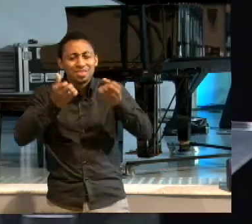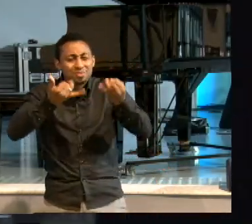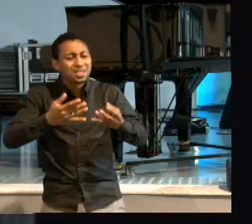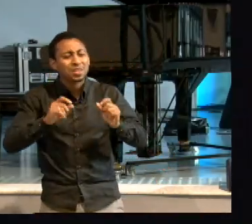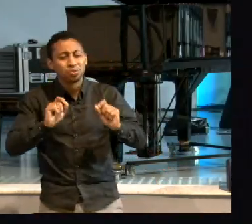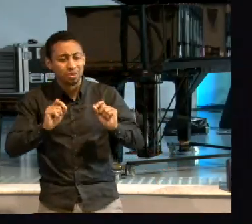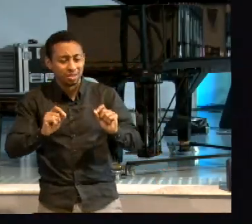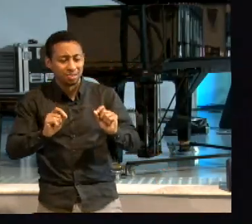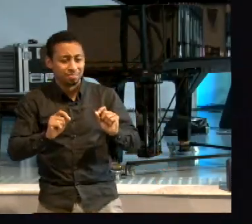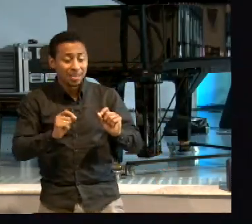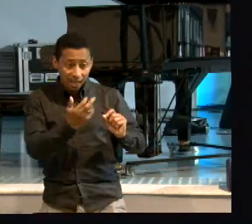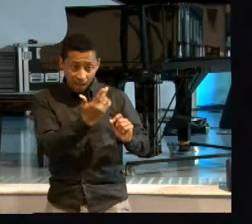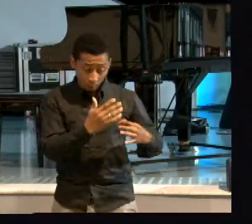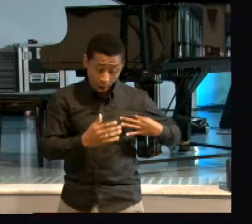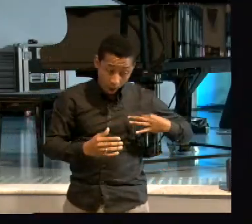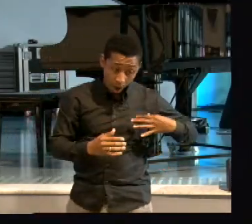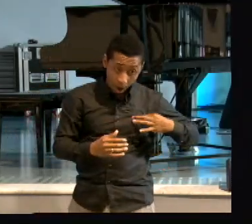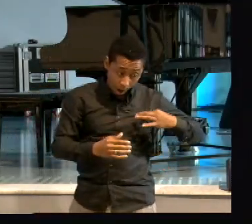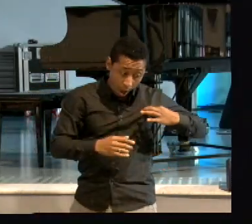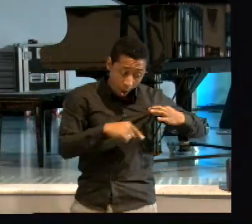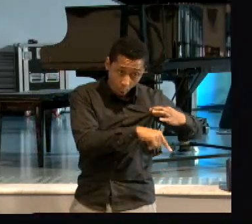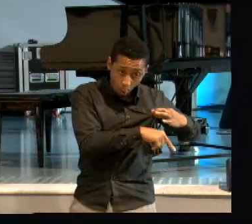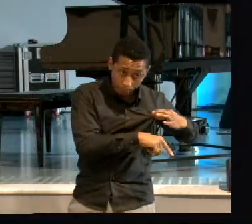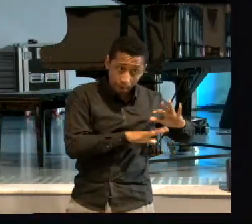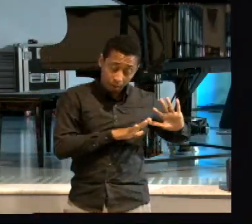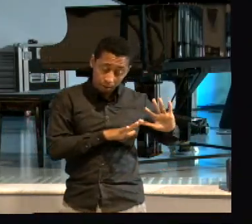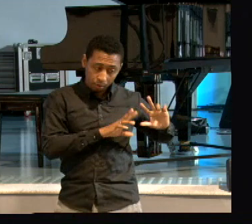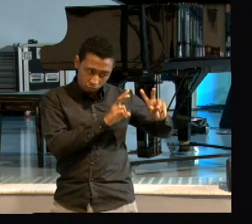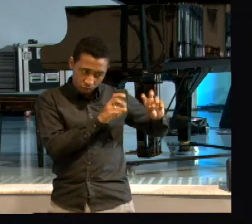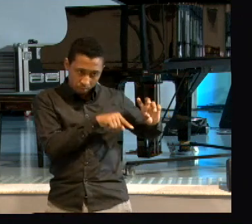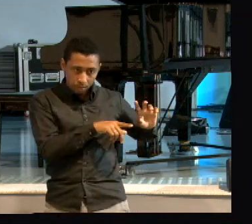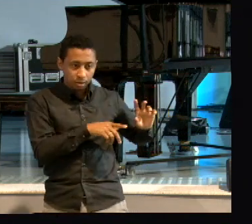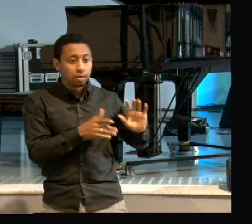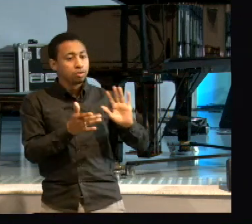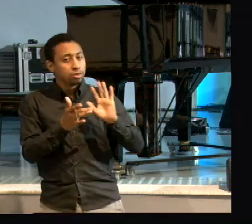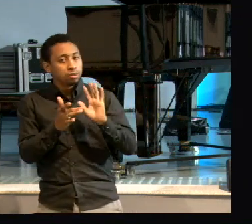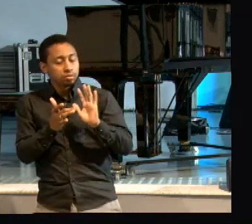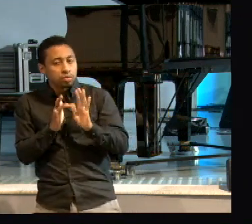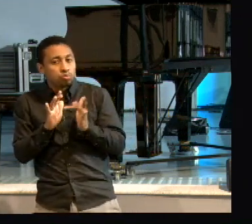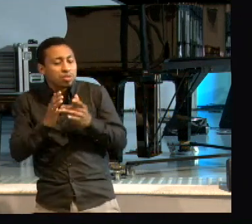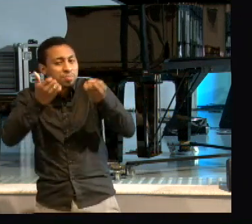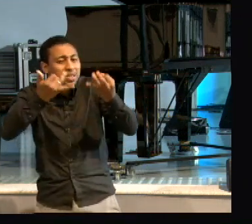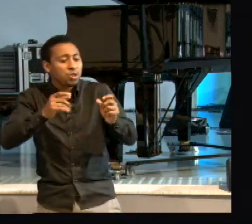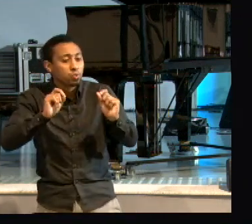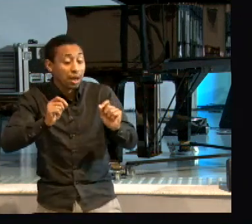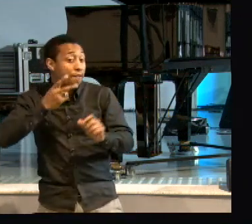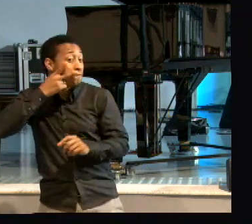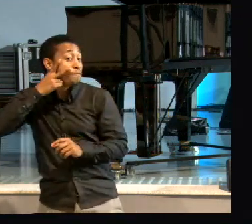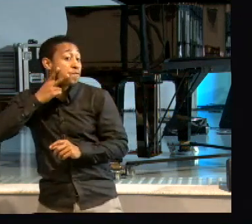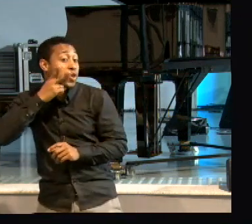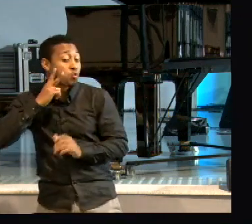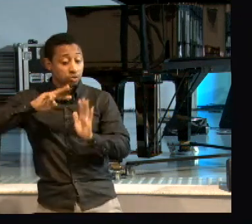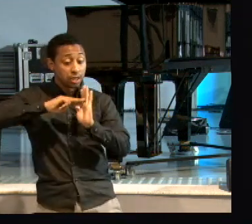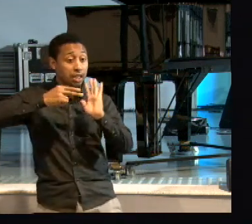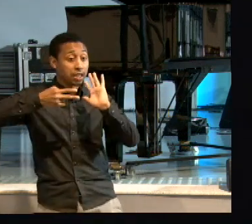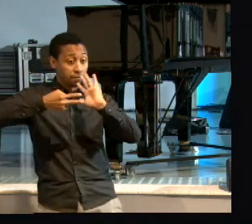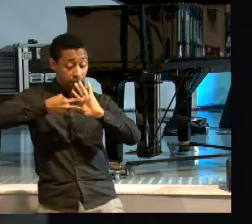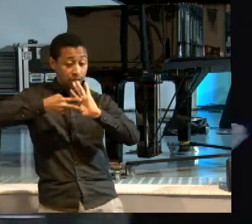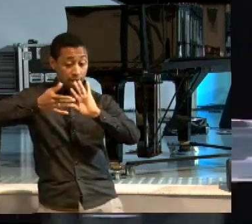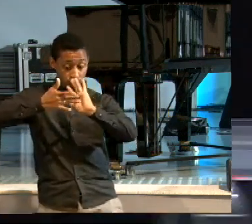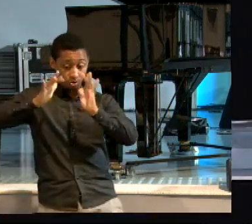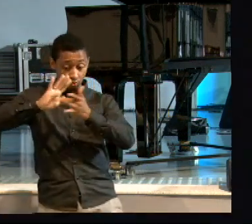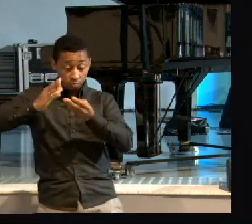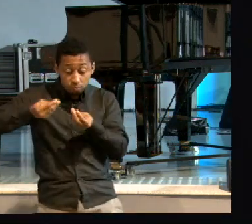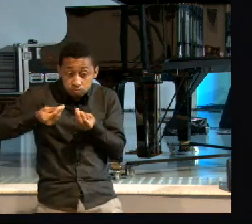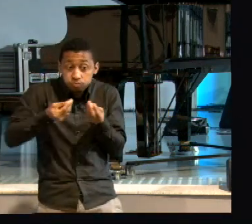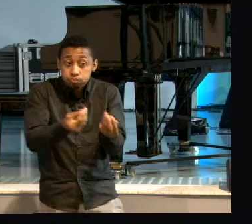caso da roupa, o vinho fala daquilo que Deus está oferecendo. E quando ele fala do vinho novo, ele está dizendo que a